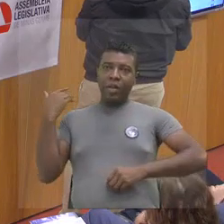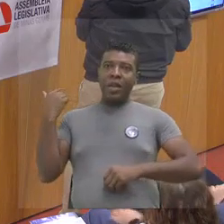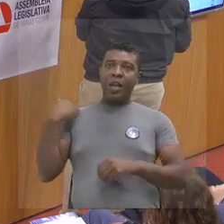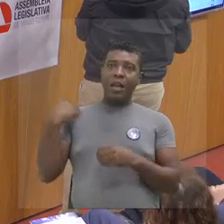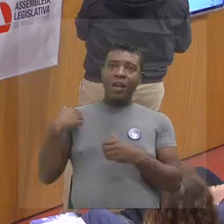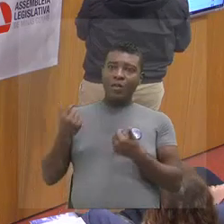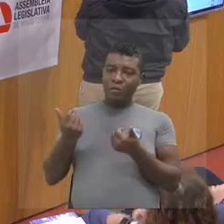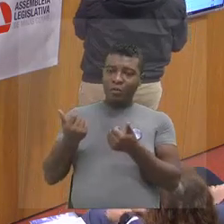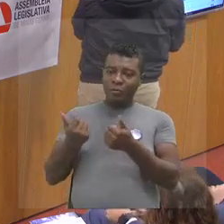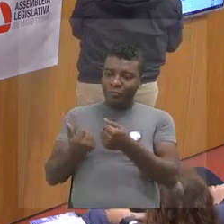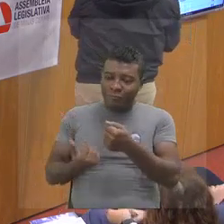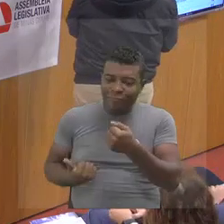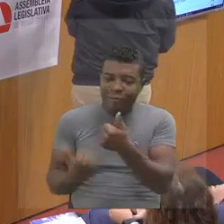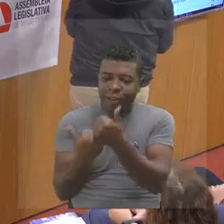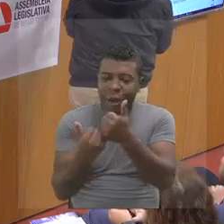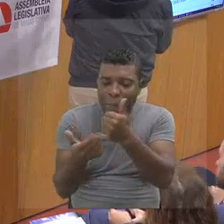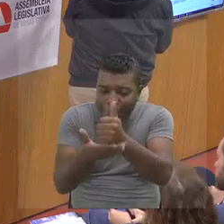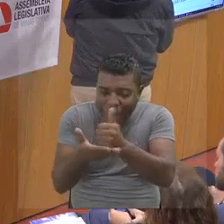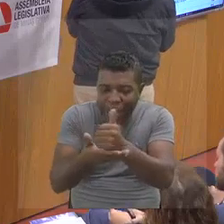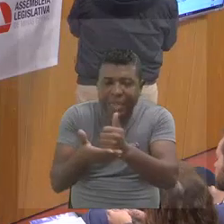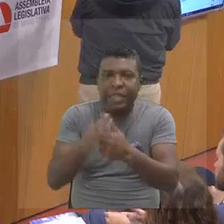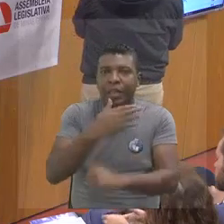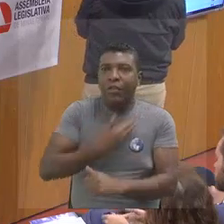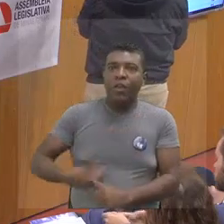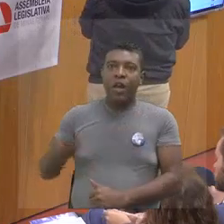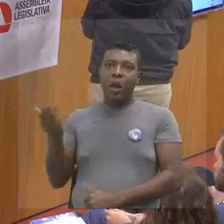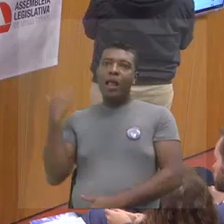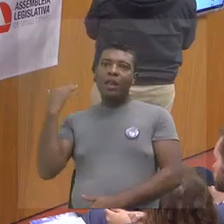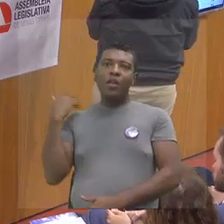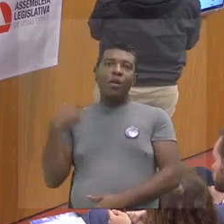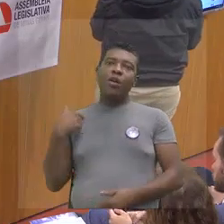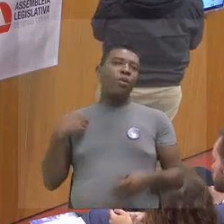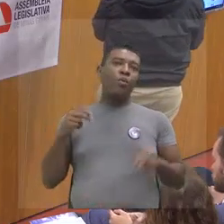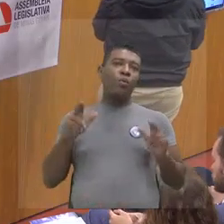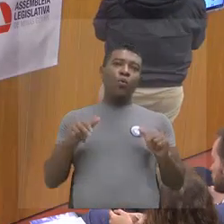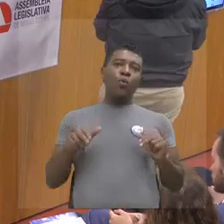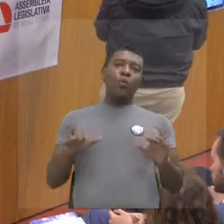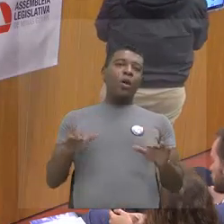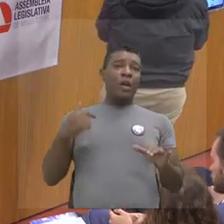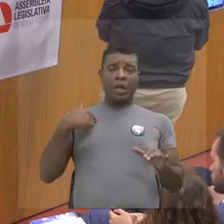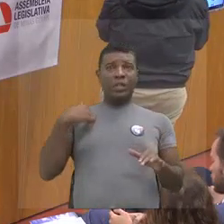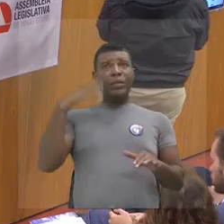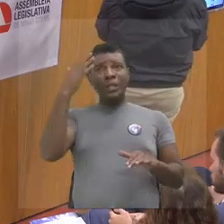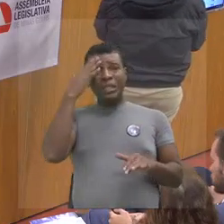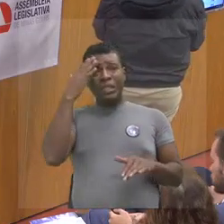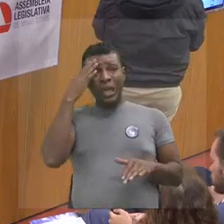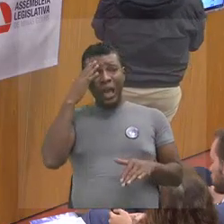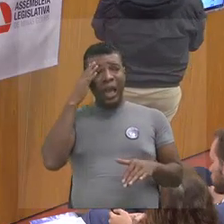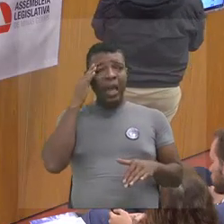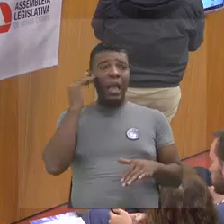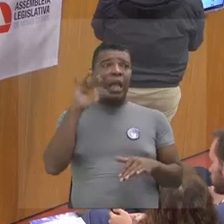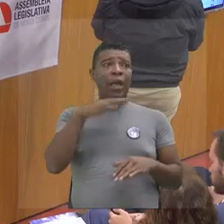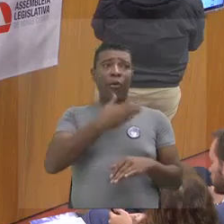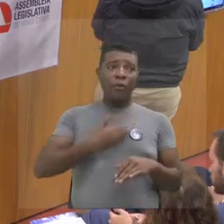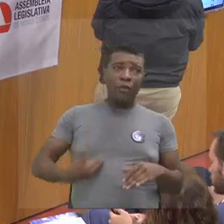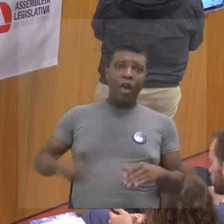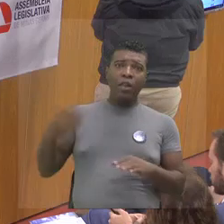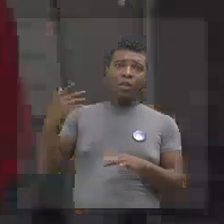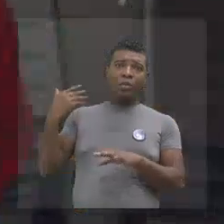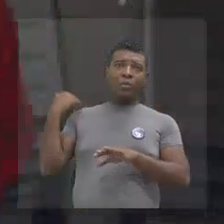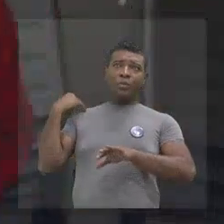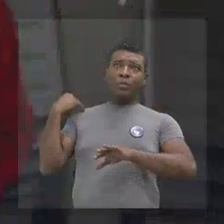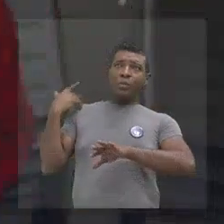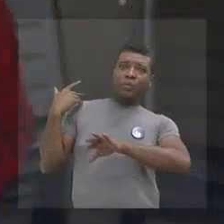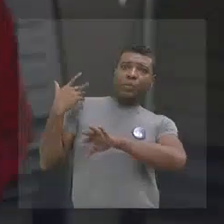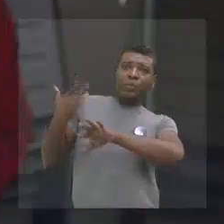anteriores né então de fato sei que governos anteriores iniciaram o processo